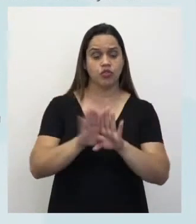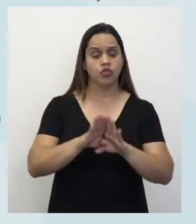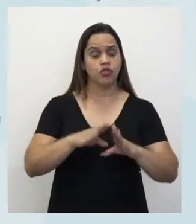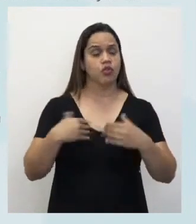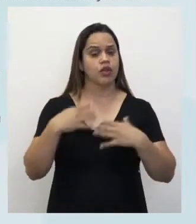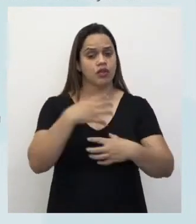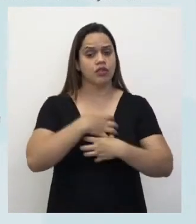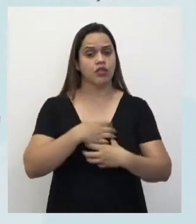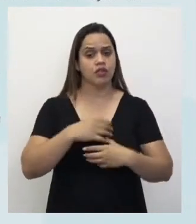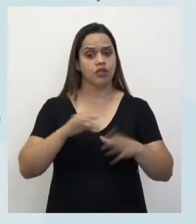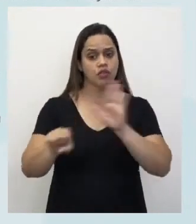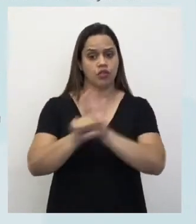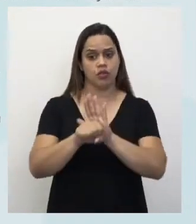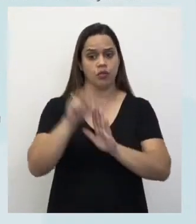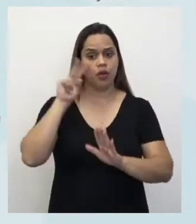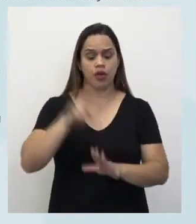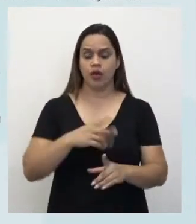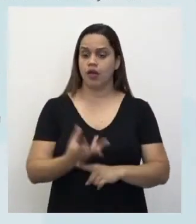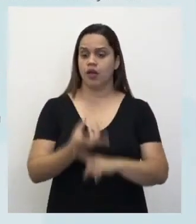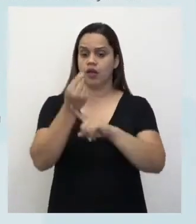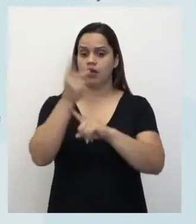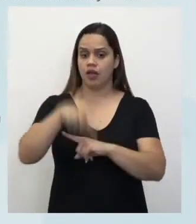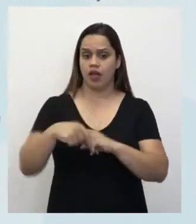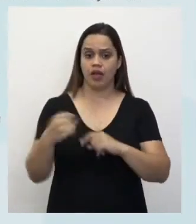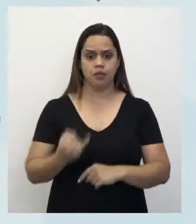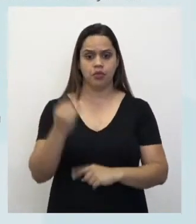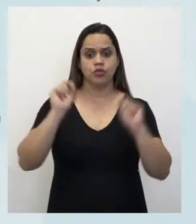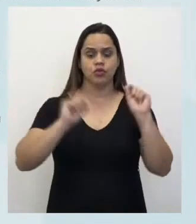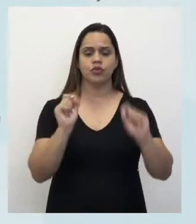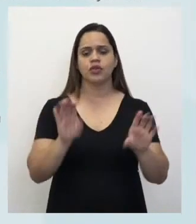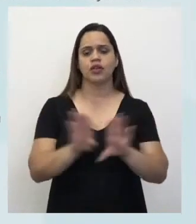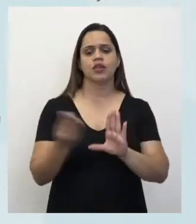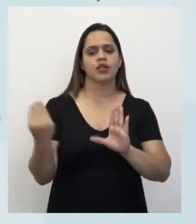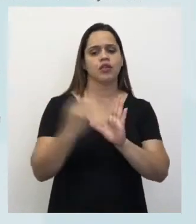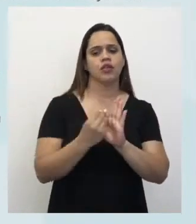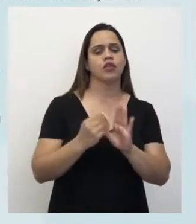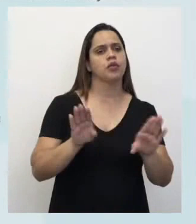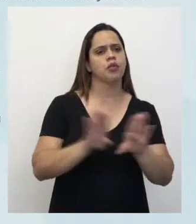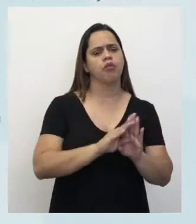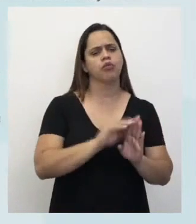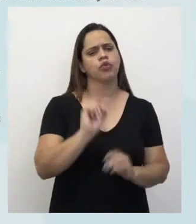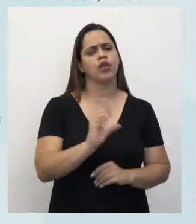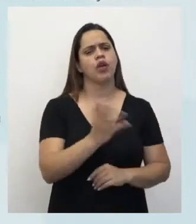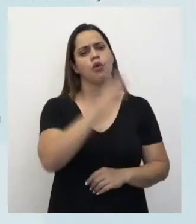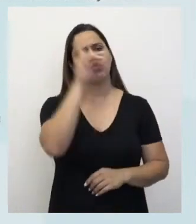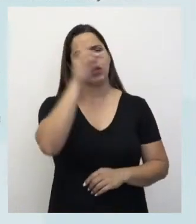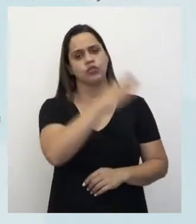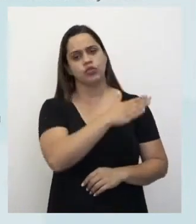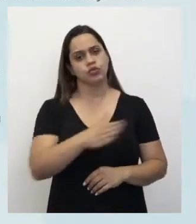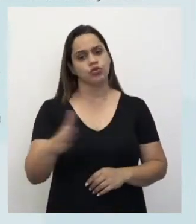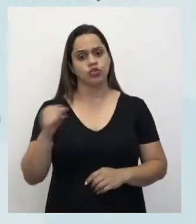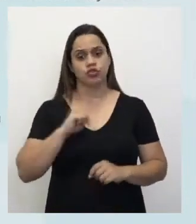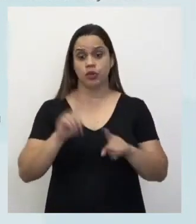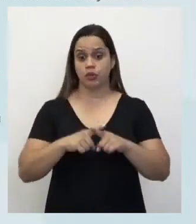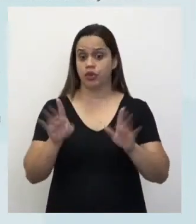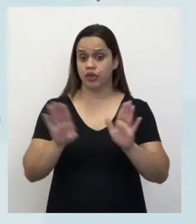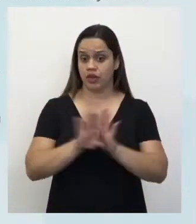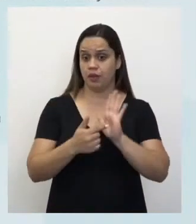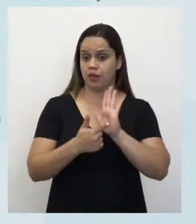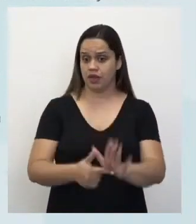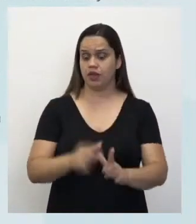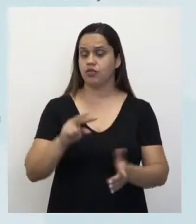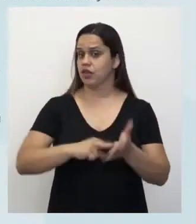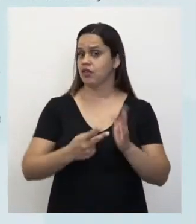simbólico. Em arte, é incipiente, portanto, a atribuição de função cotidiana, pois esta apresenta, via de regra, uma conotação